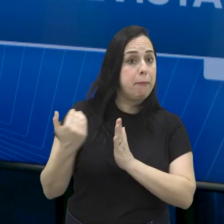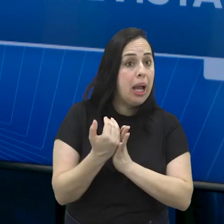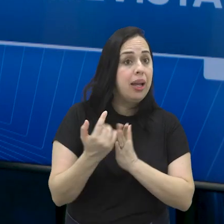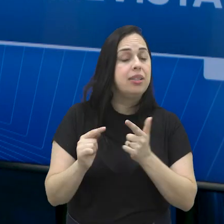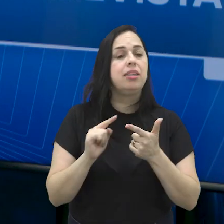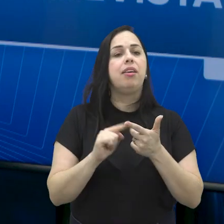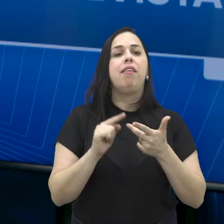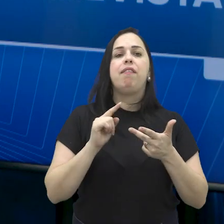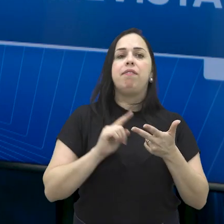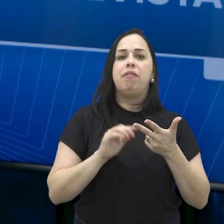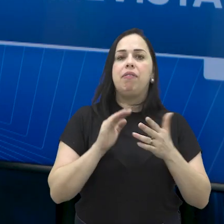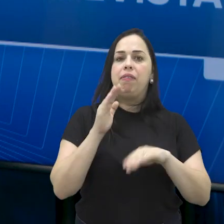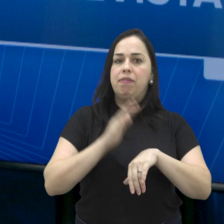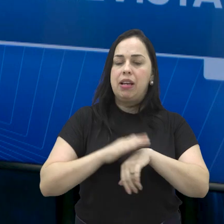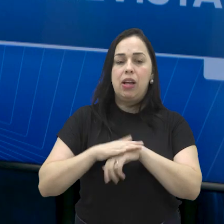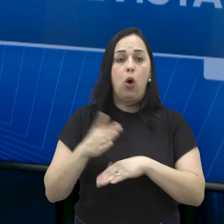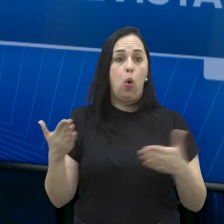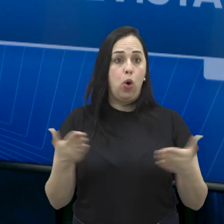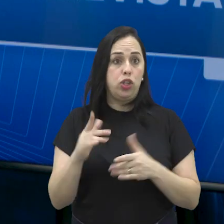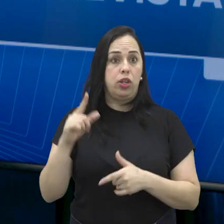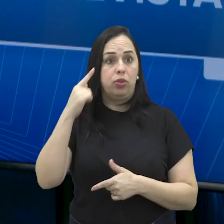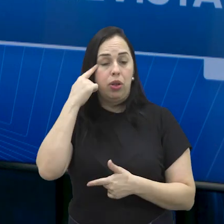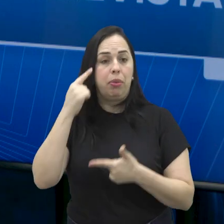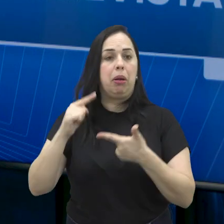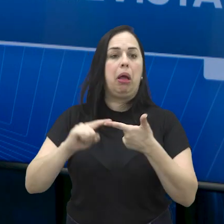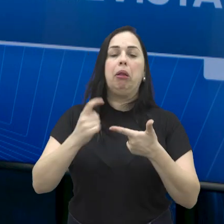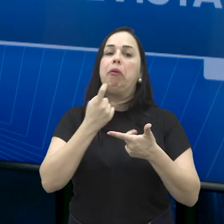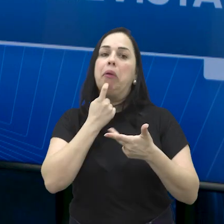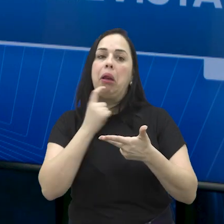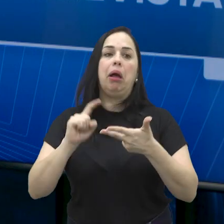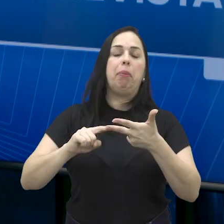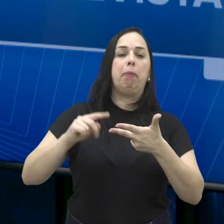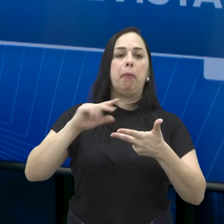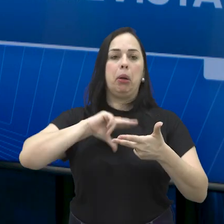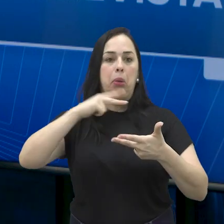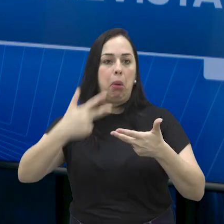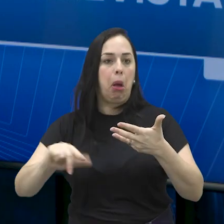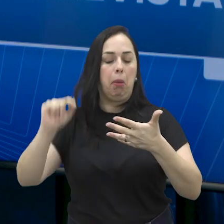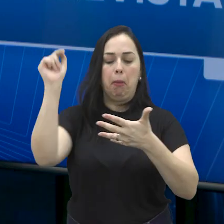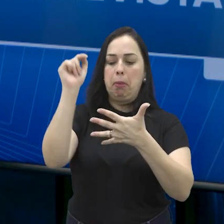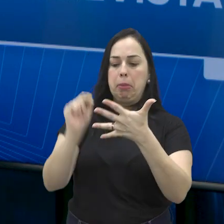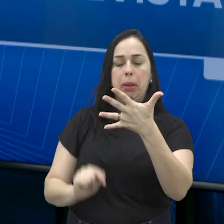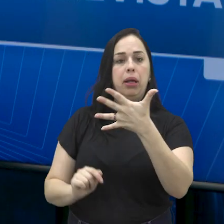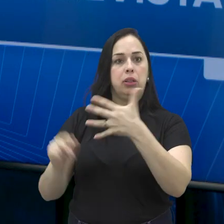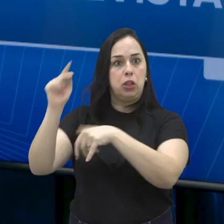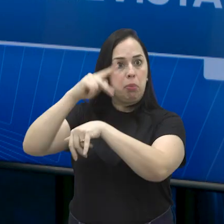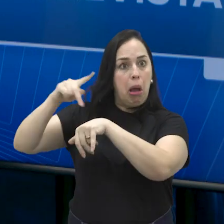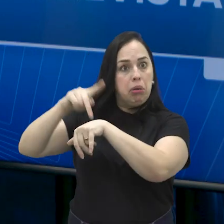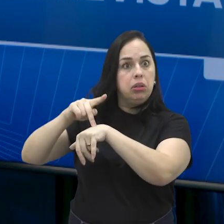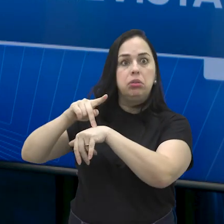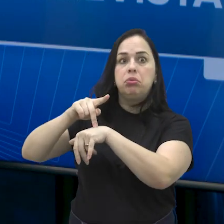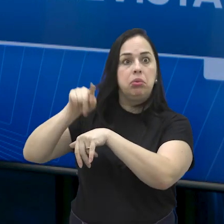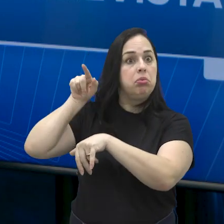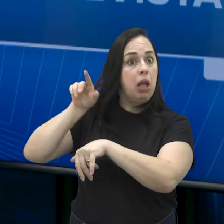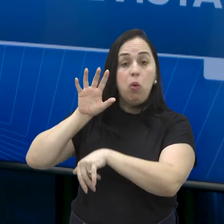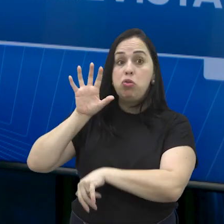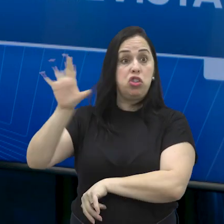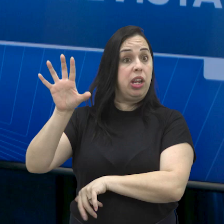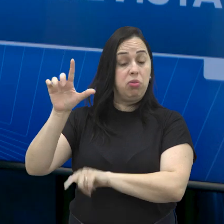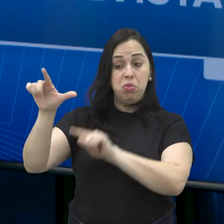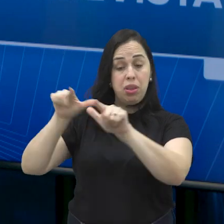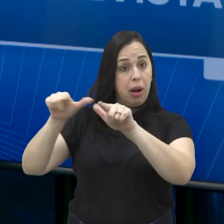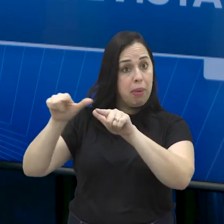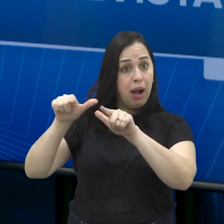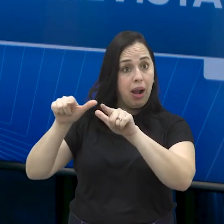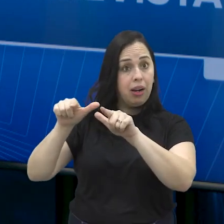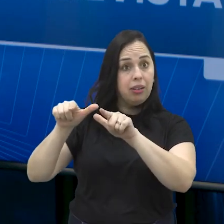produção. Hoje, Japão, Islândia, Finlândia, Alemanha, Portugal tem essa ideia, tem essa intenção de reduzir